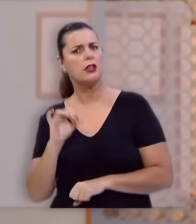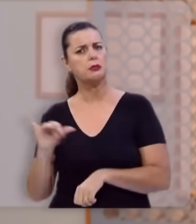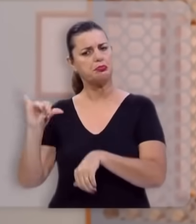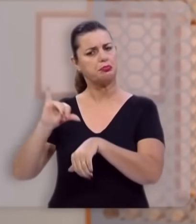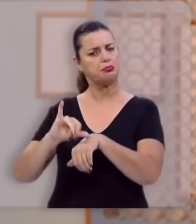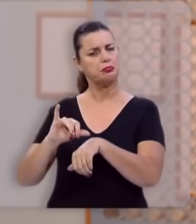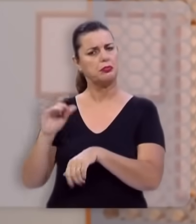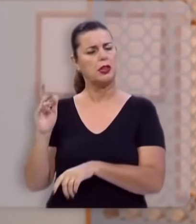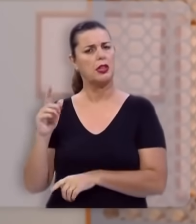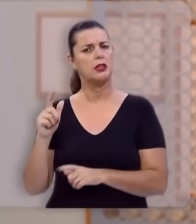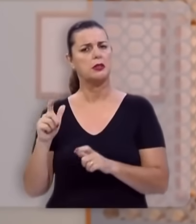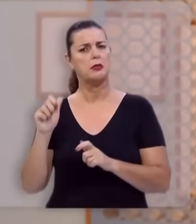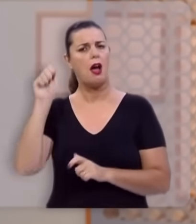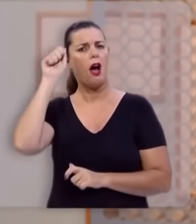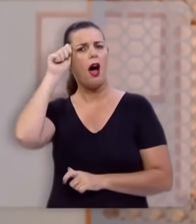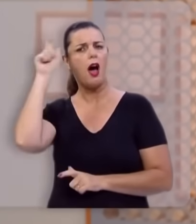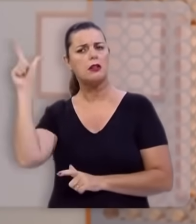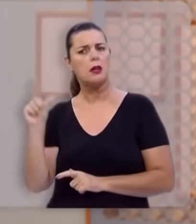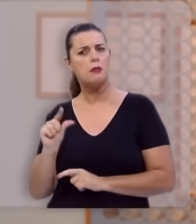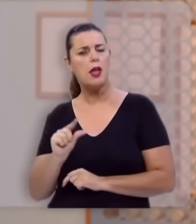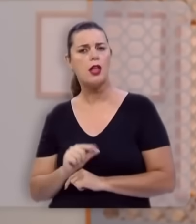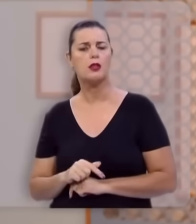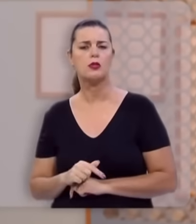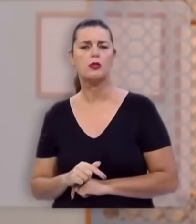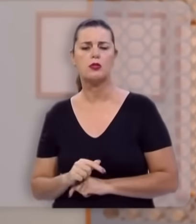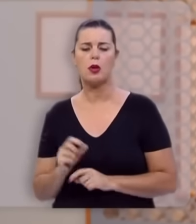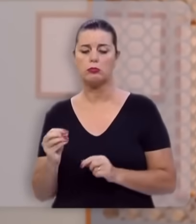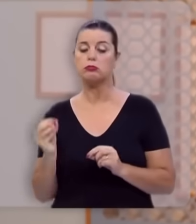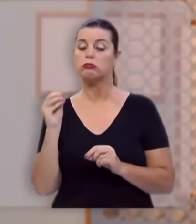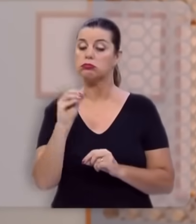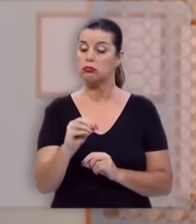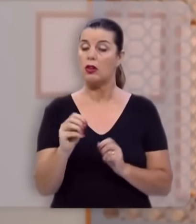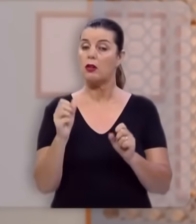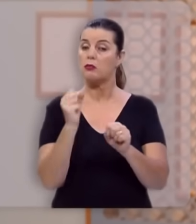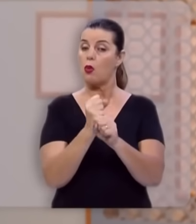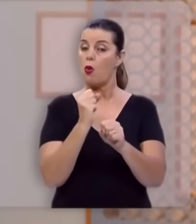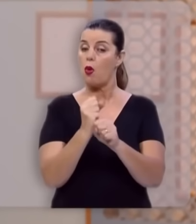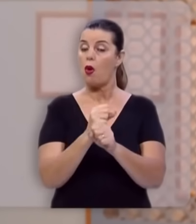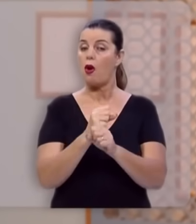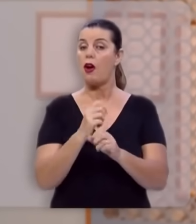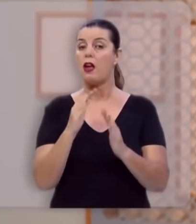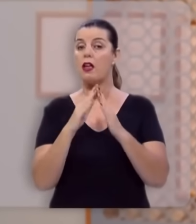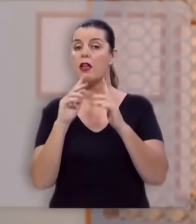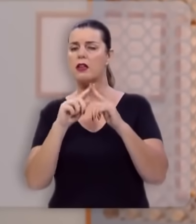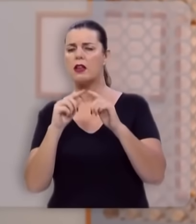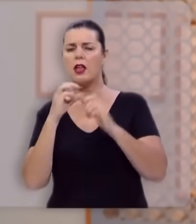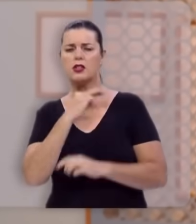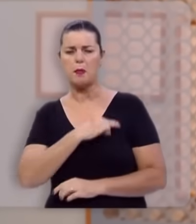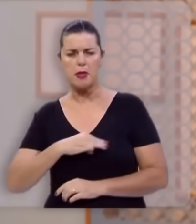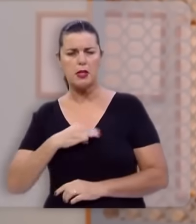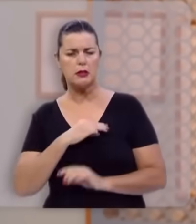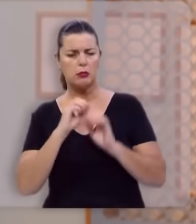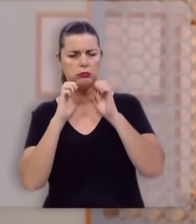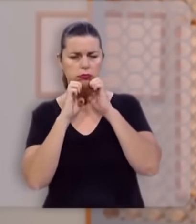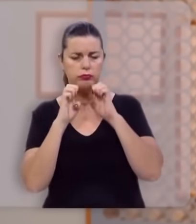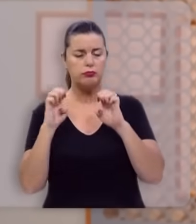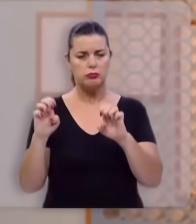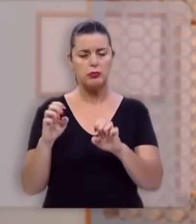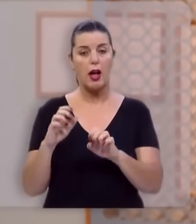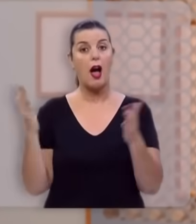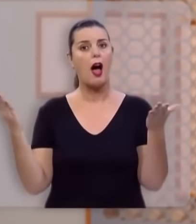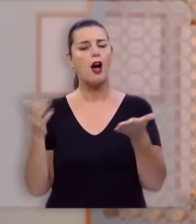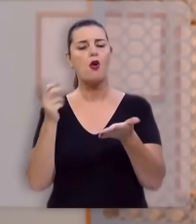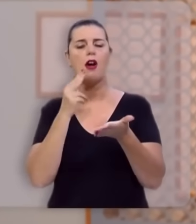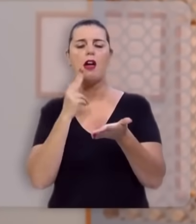província da Ásia Menor, onde plantou uma igreja relevante, missionária. E agora, ele